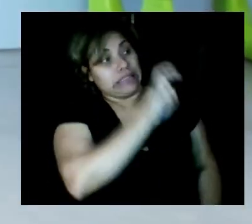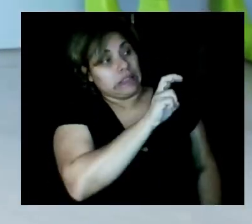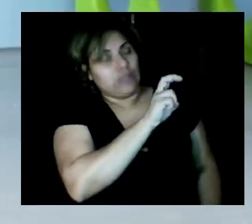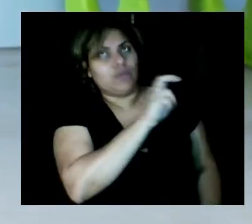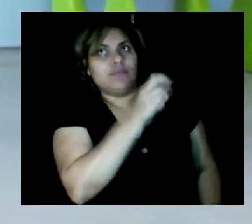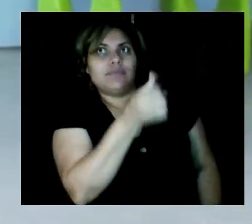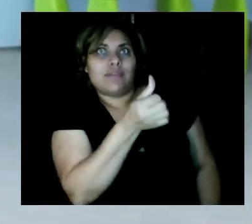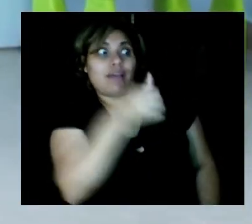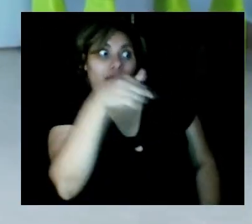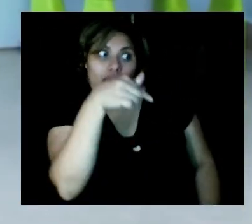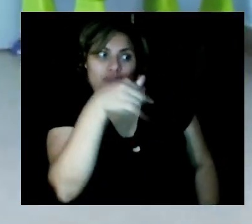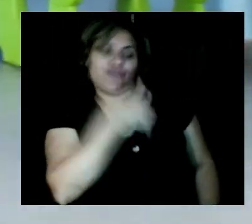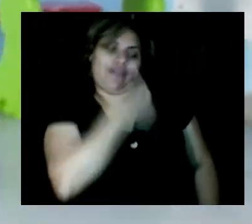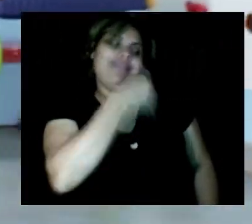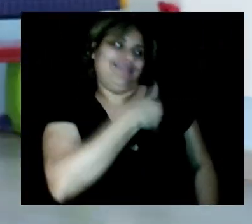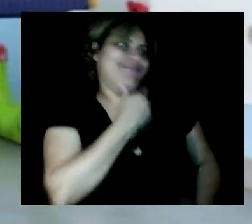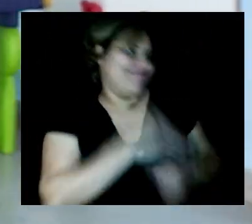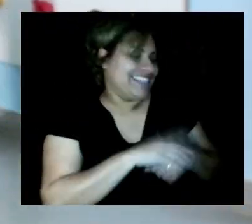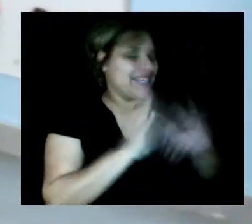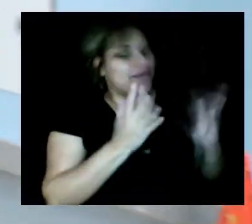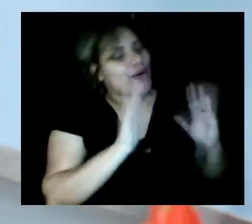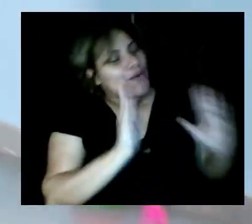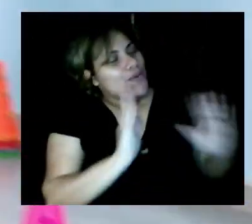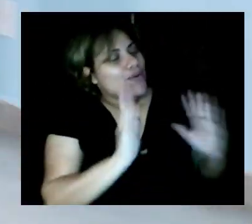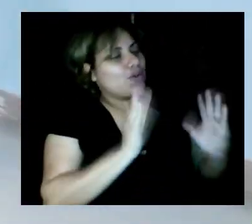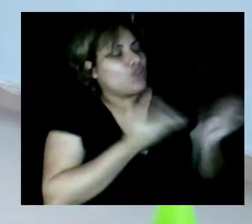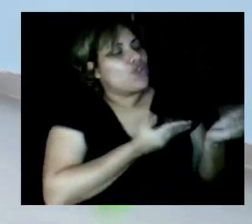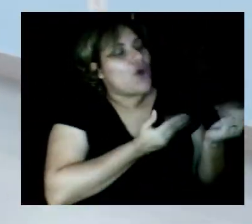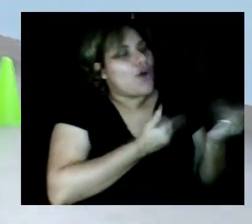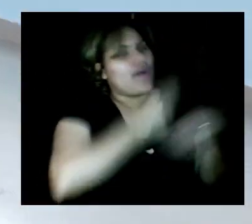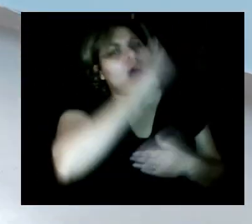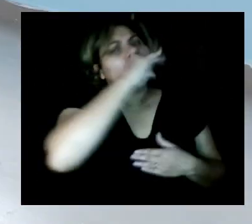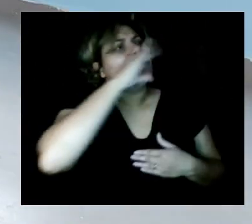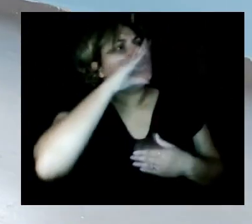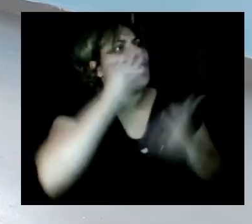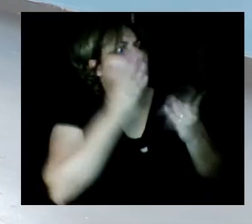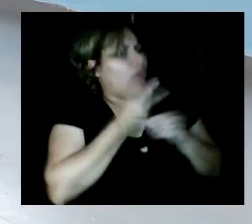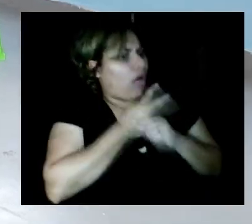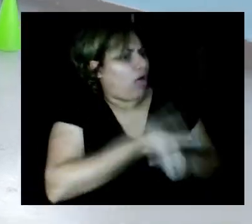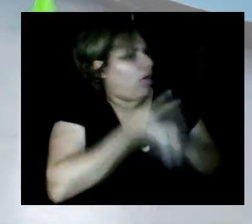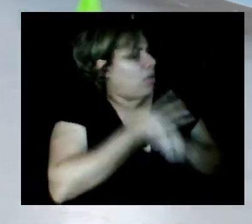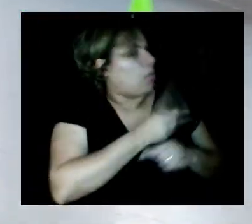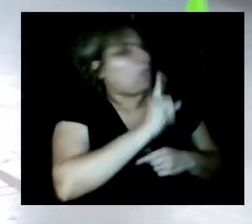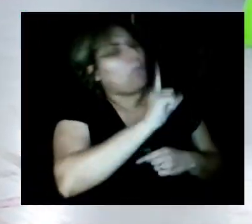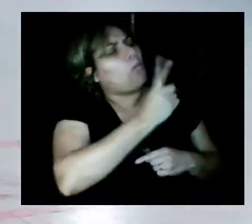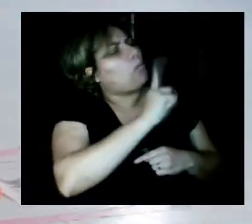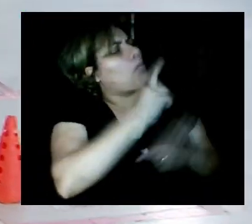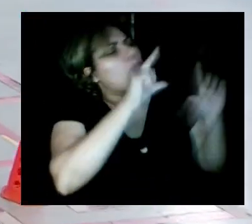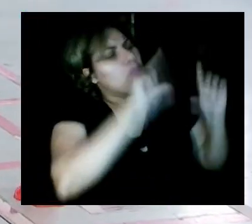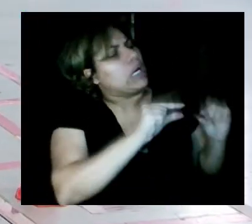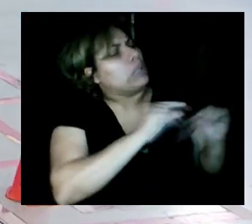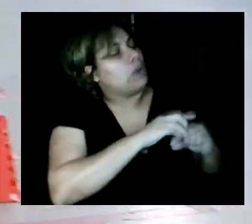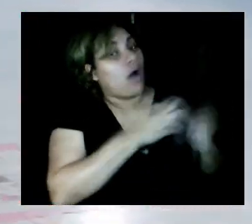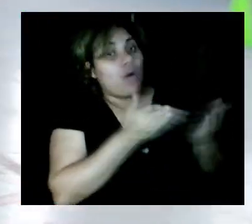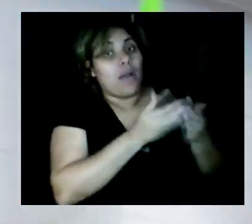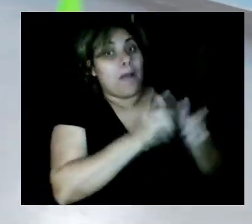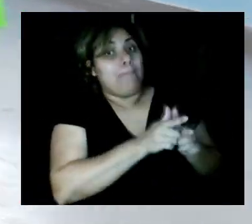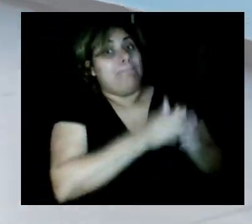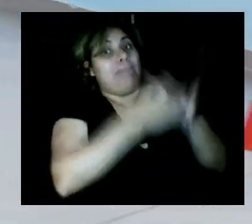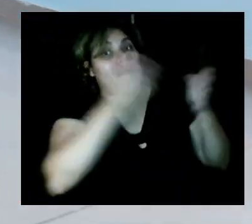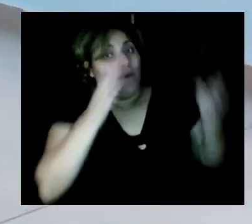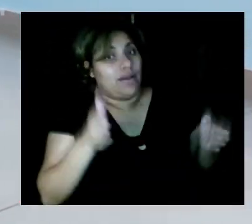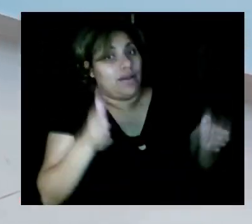anos. De jovens e adultos não está tendo tanto agora. A nossa maior demanda agora é o público mais